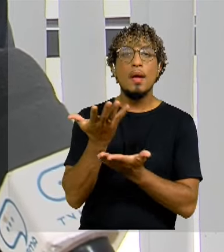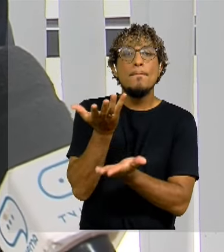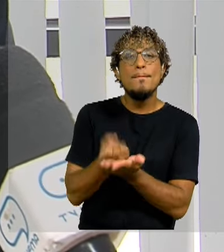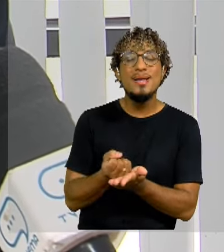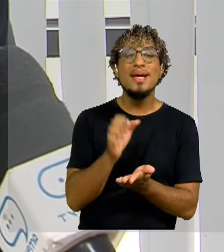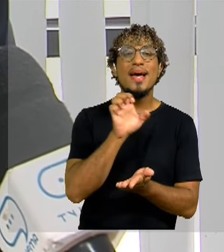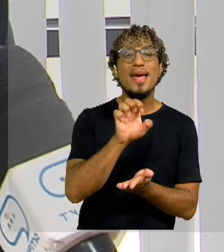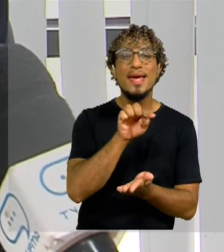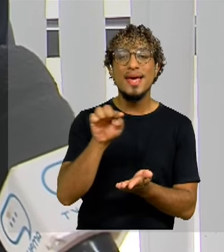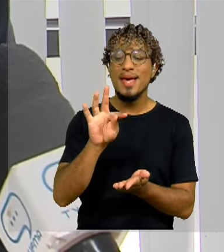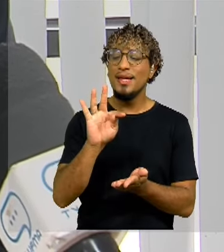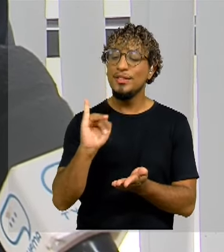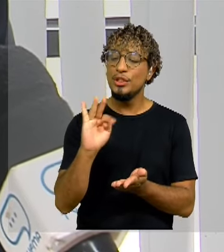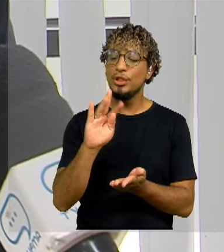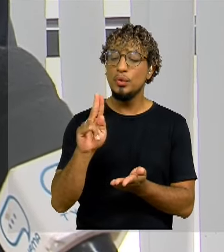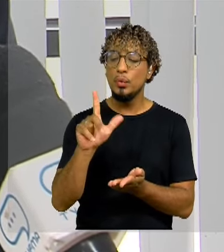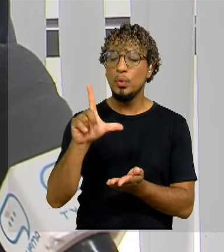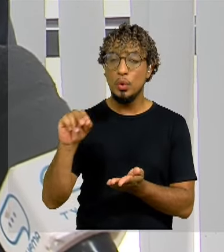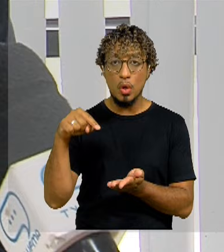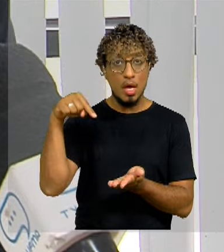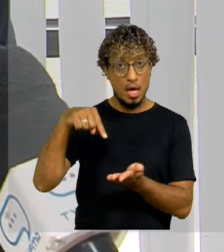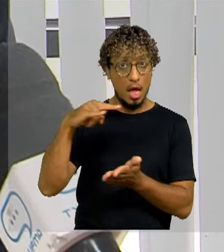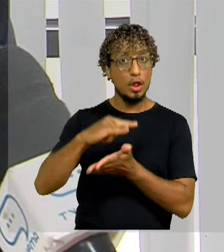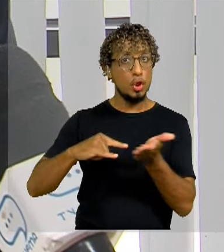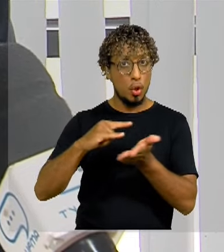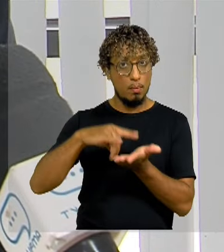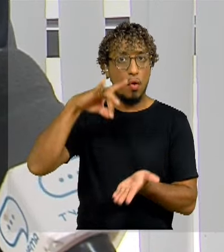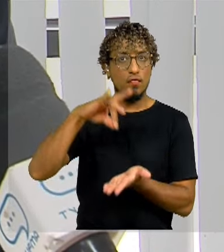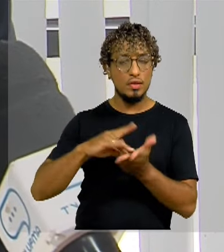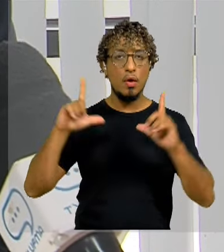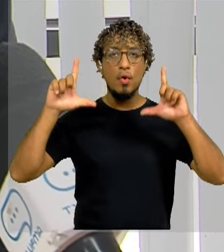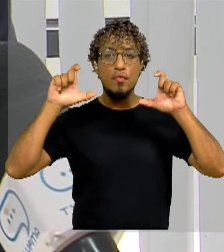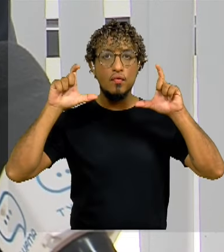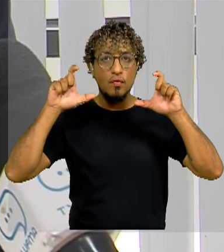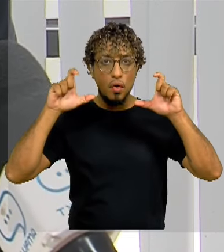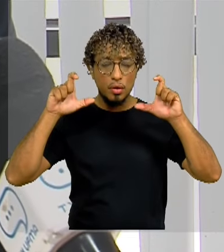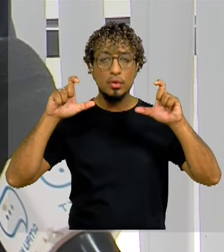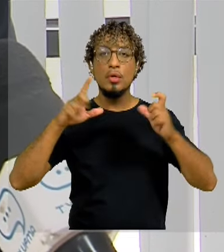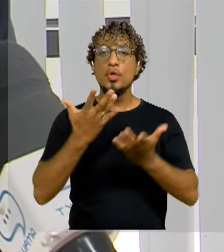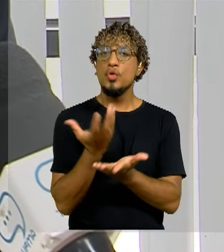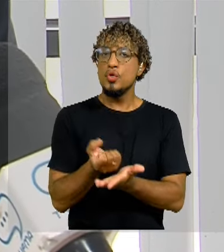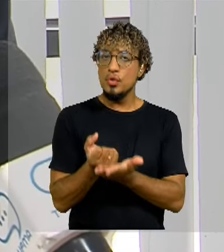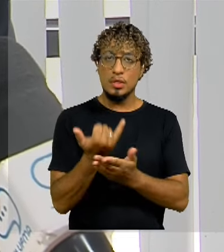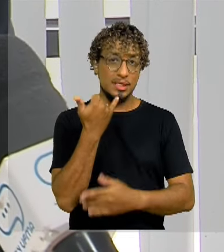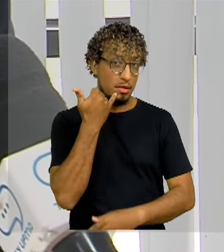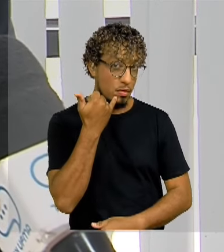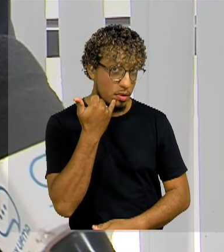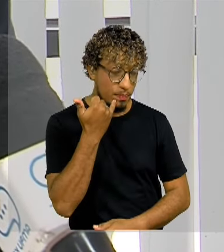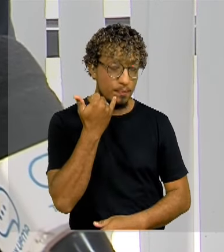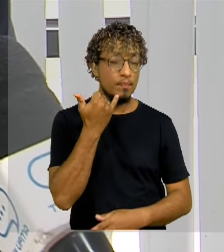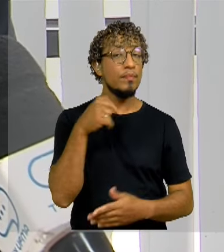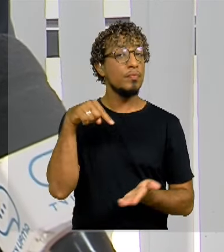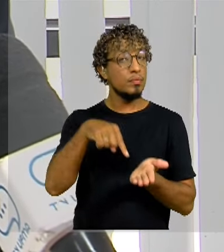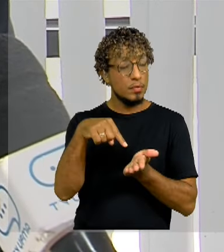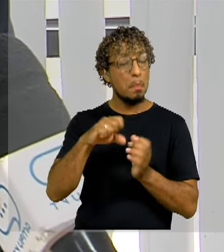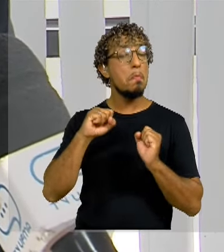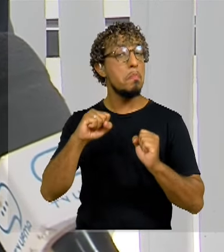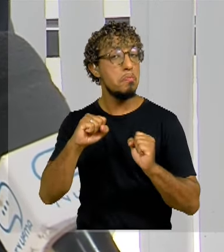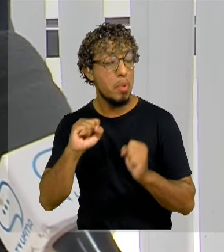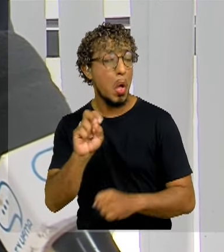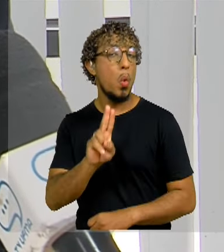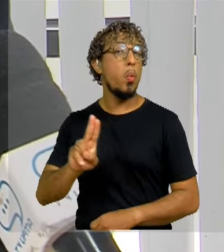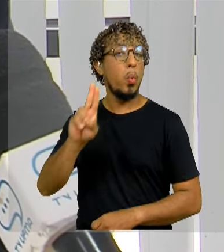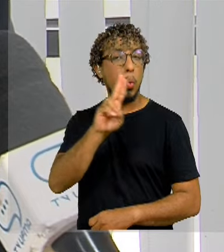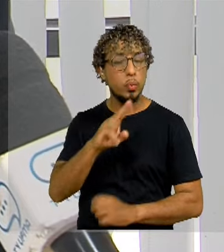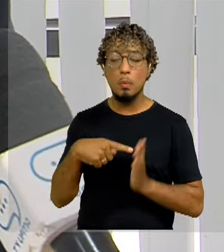título que é o documento se ele tem biometria um documento oficial com foto que ele vai ter tá carregado no seu celular e com ET título ele pode fazer